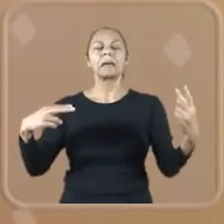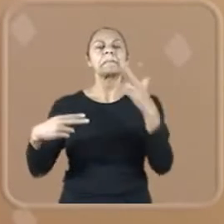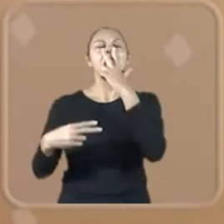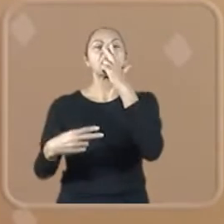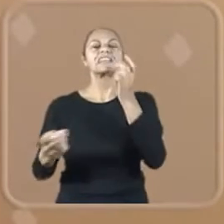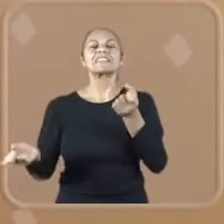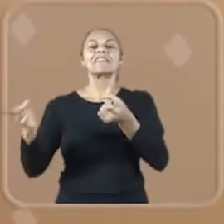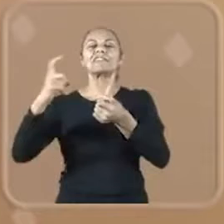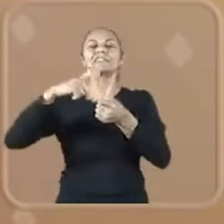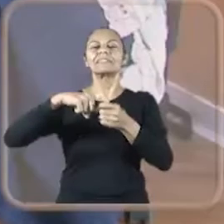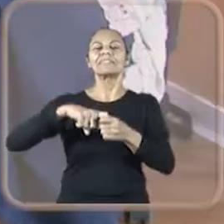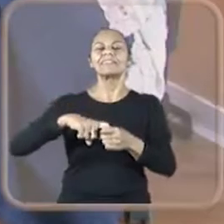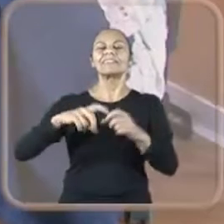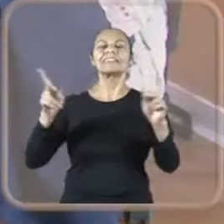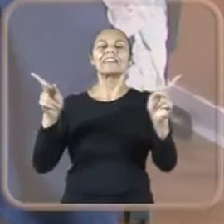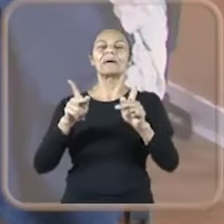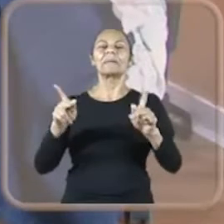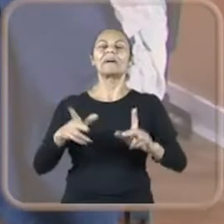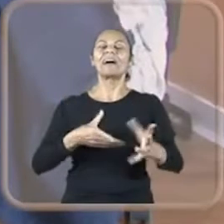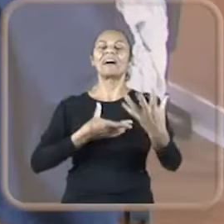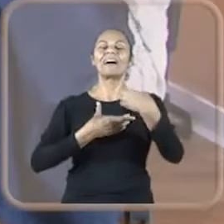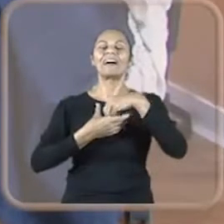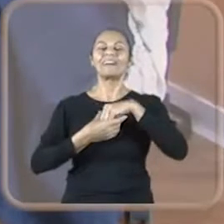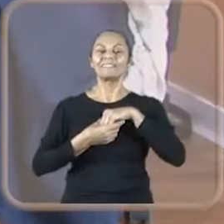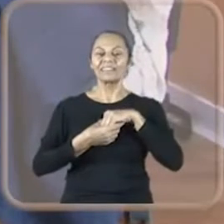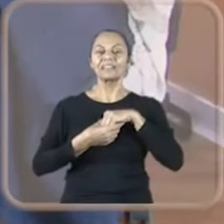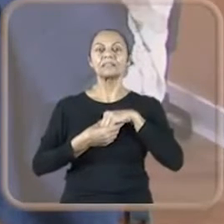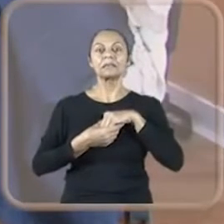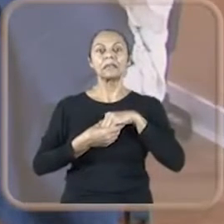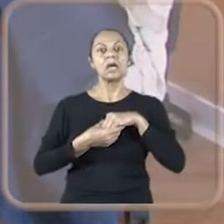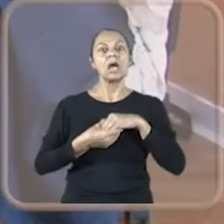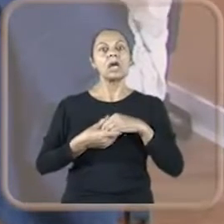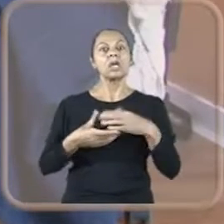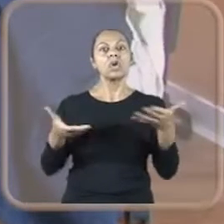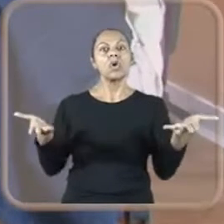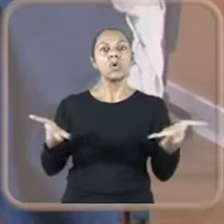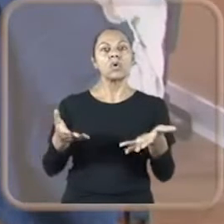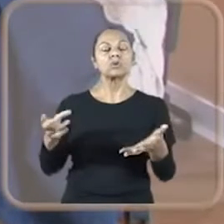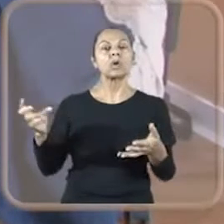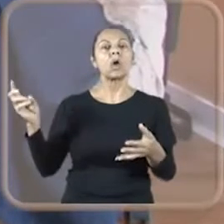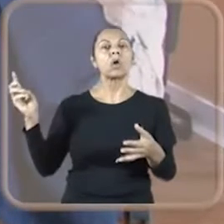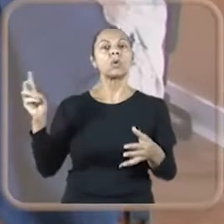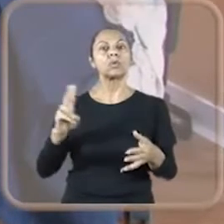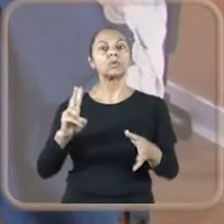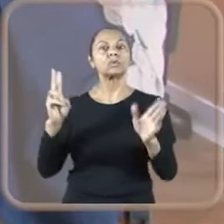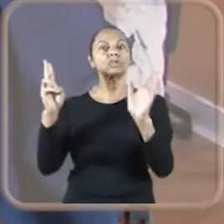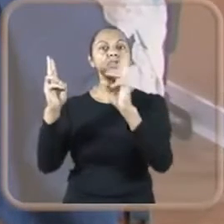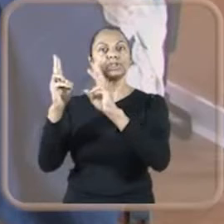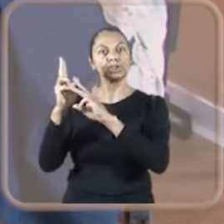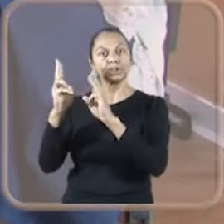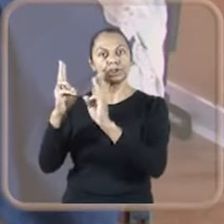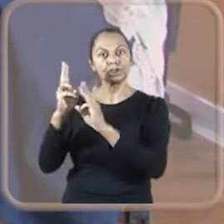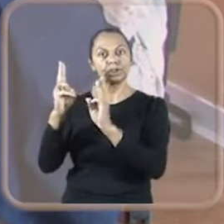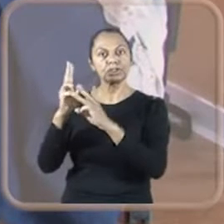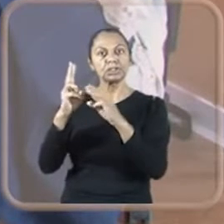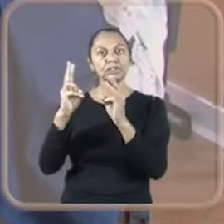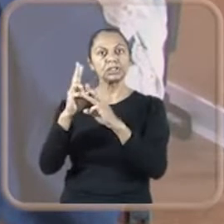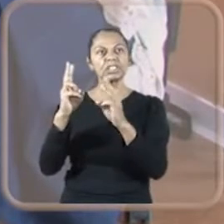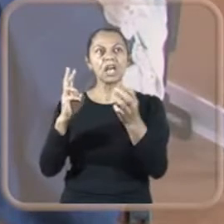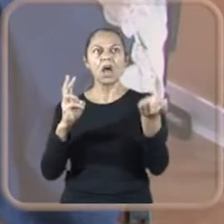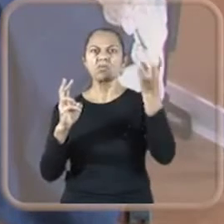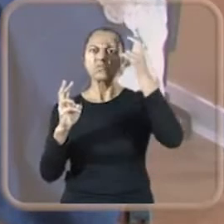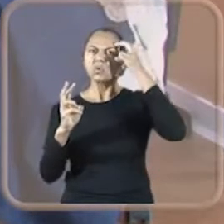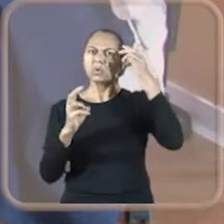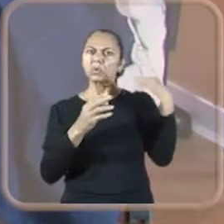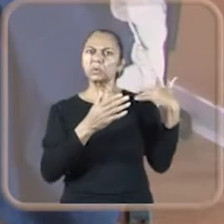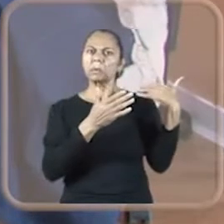está resgatando aquela tranquilidade que a gente tinha na ancestralidade, que os nossos indígenas usam até hoje em volta da